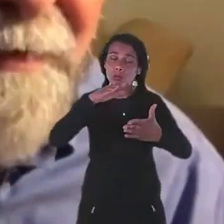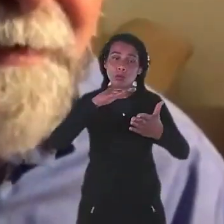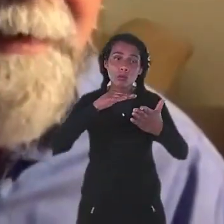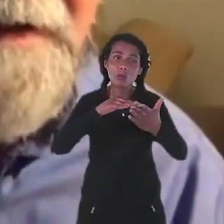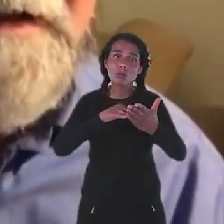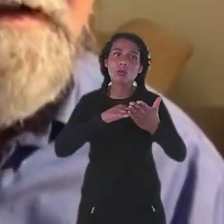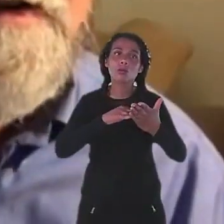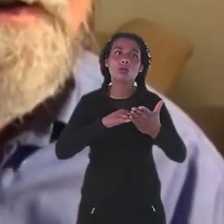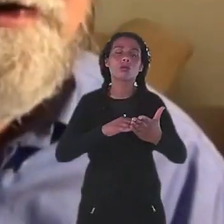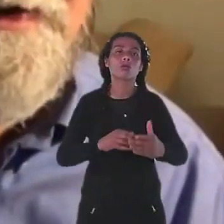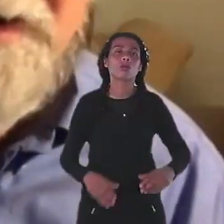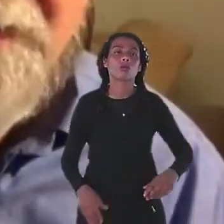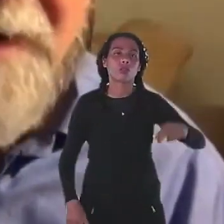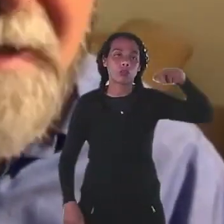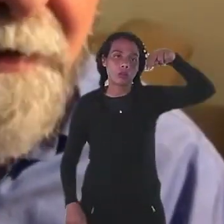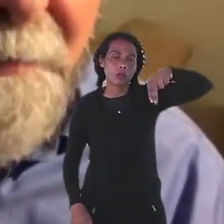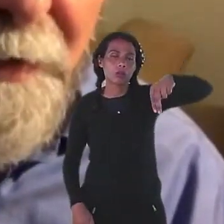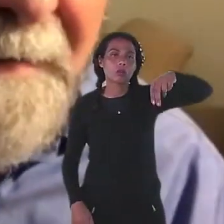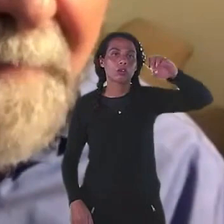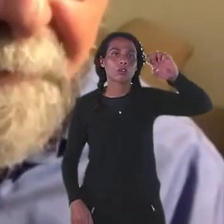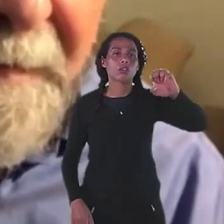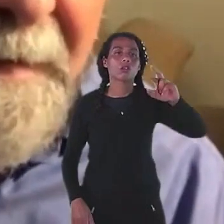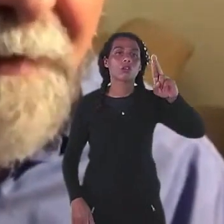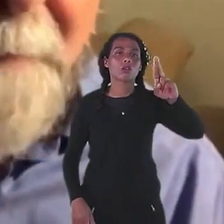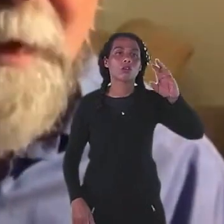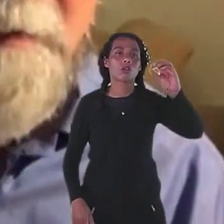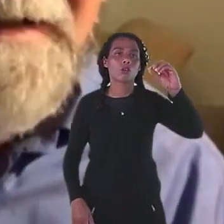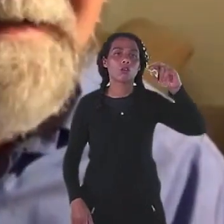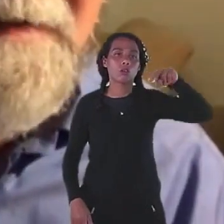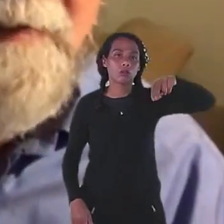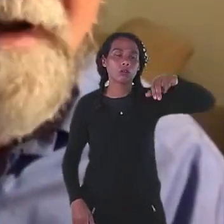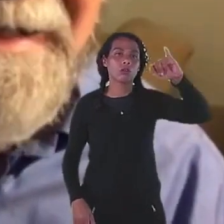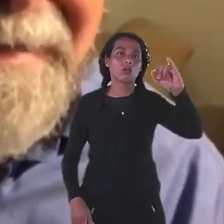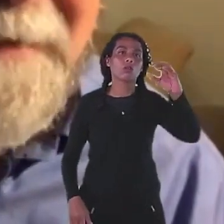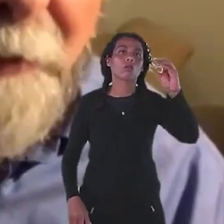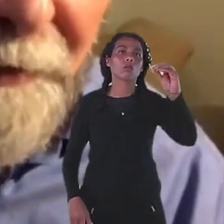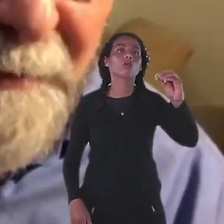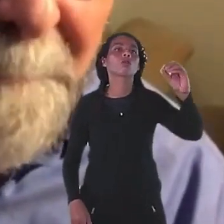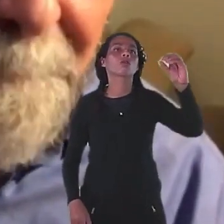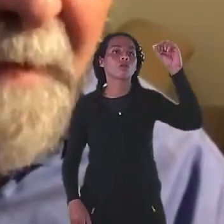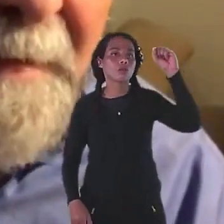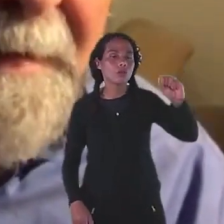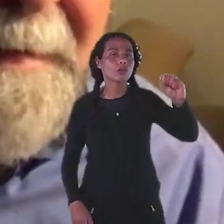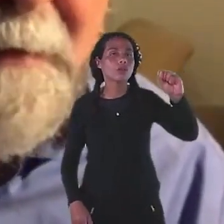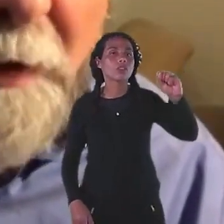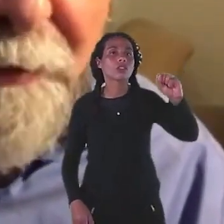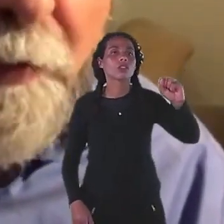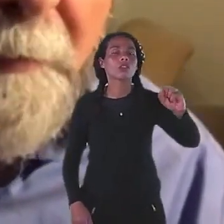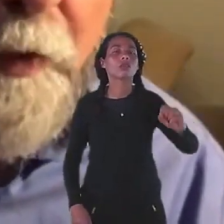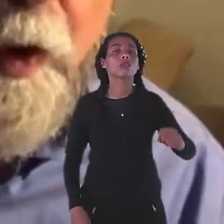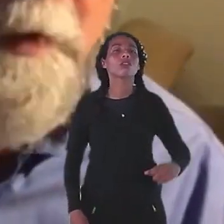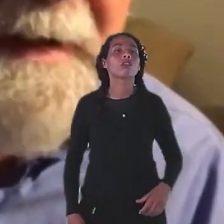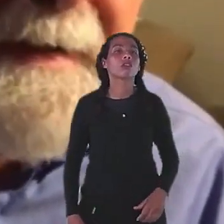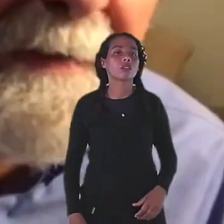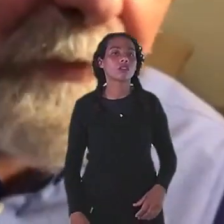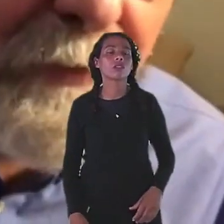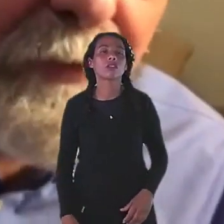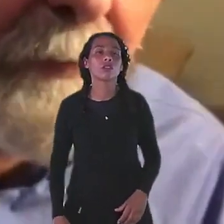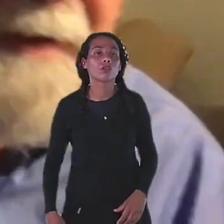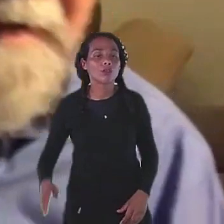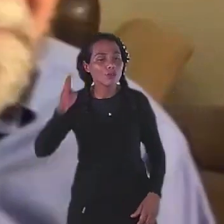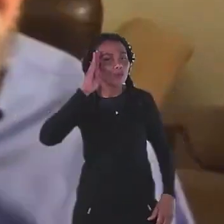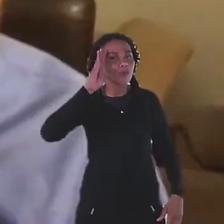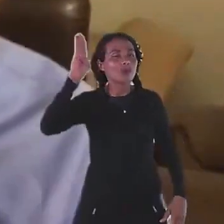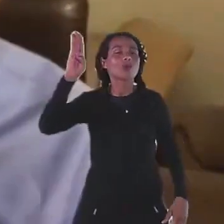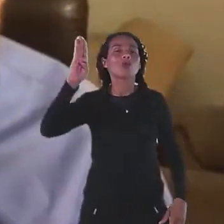certo, errado, nossos conceitos éticos, morais, enfim. Isso é uma computação analógica. E nós